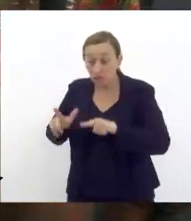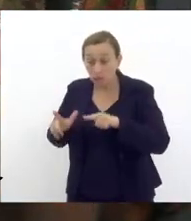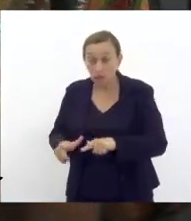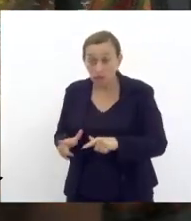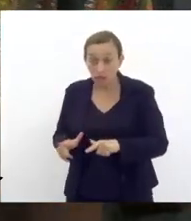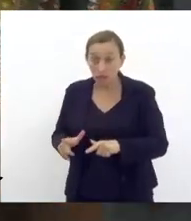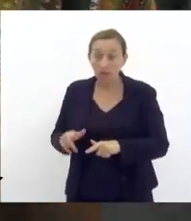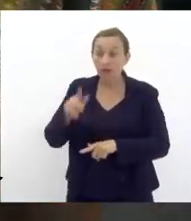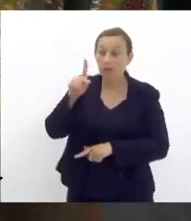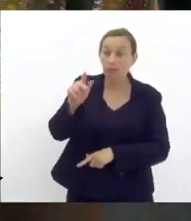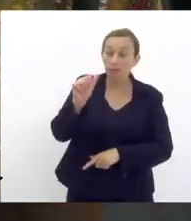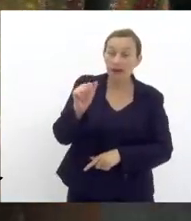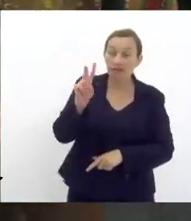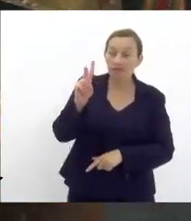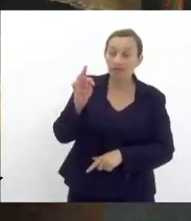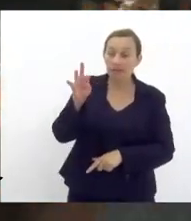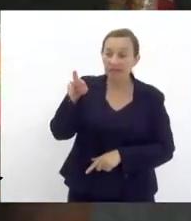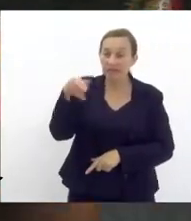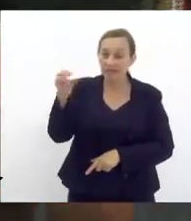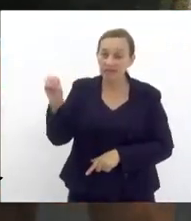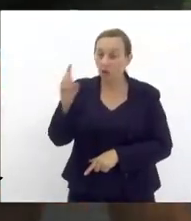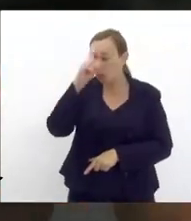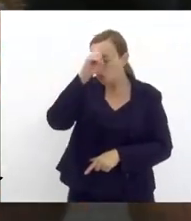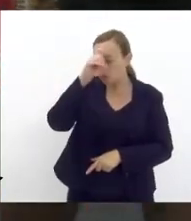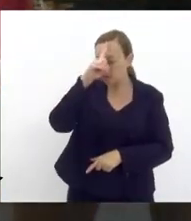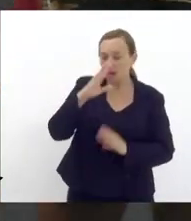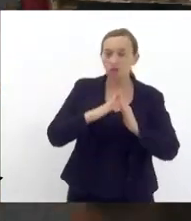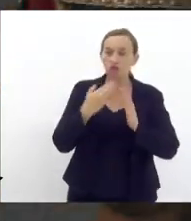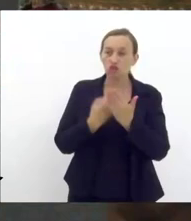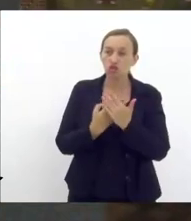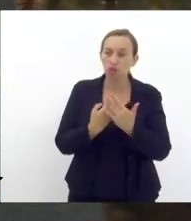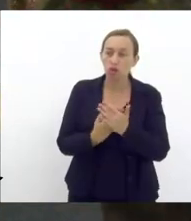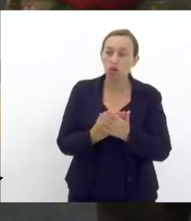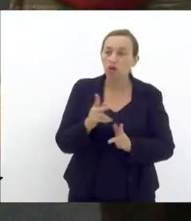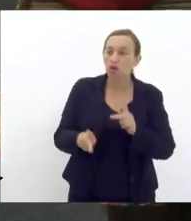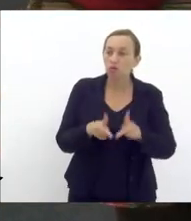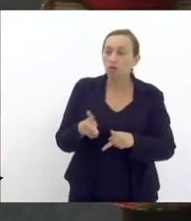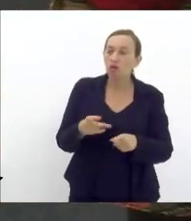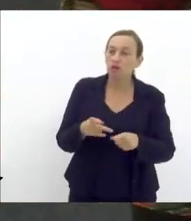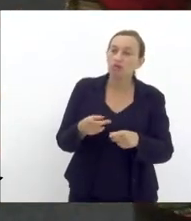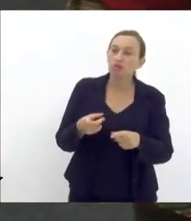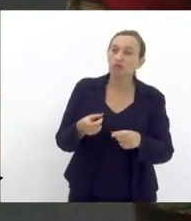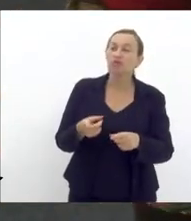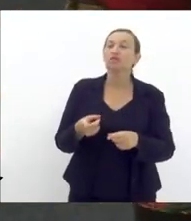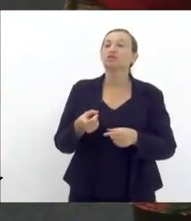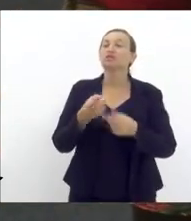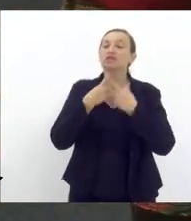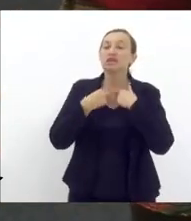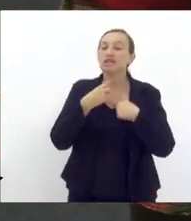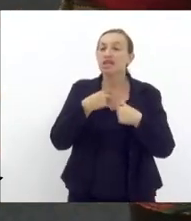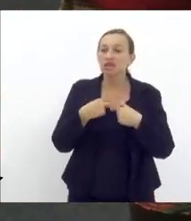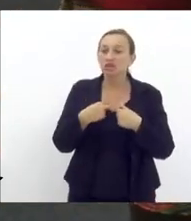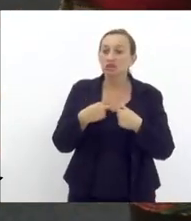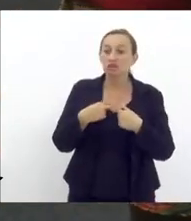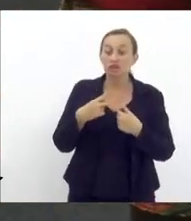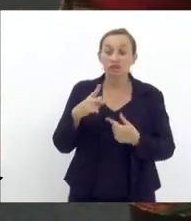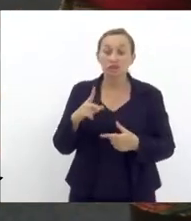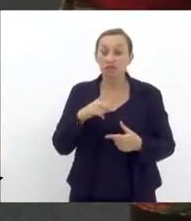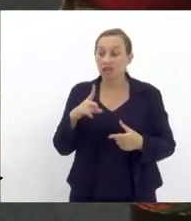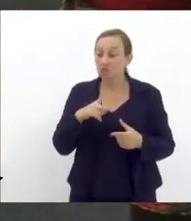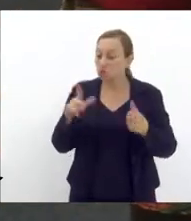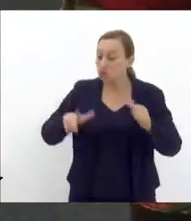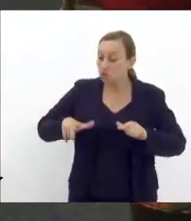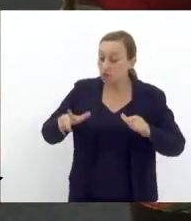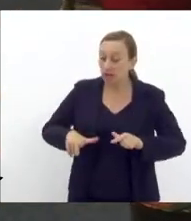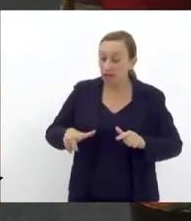pavimentação infraestrutura hospitais escolas que a população tanto depende temos canteiros totalmente